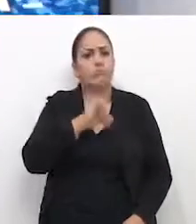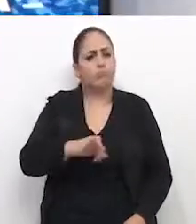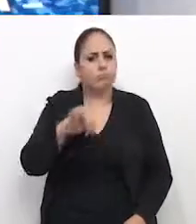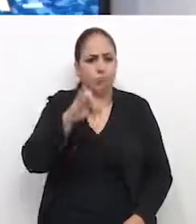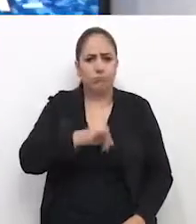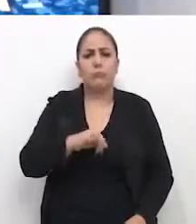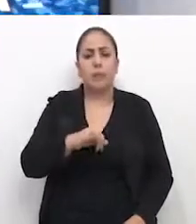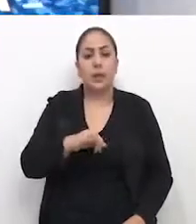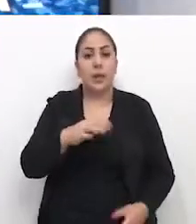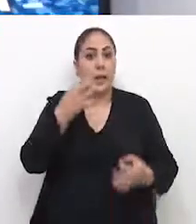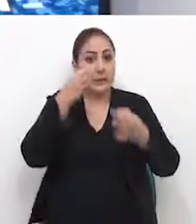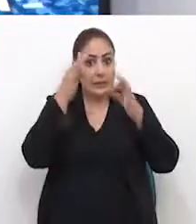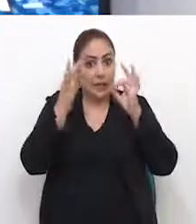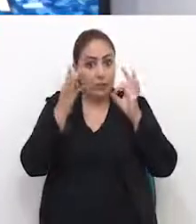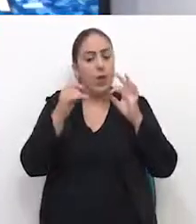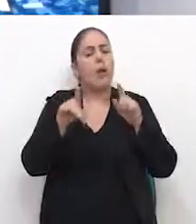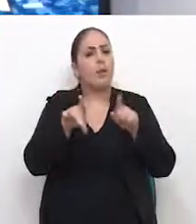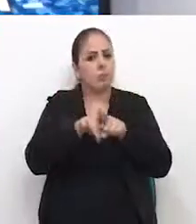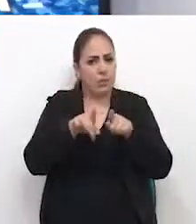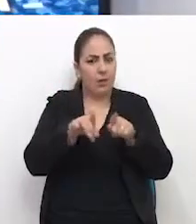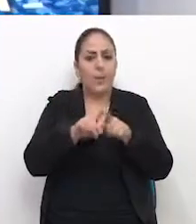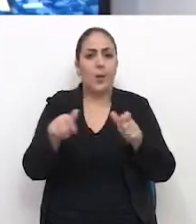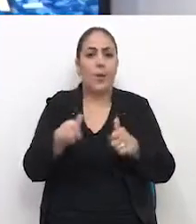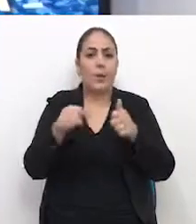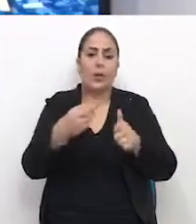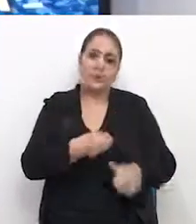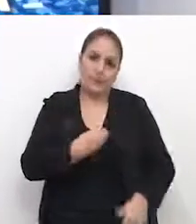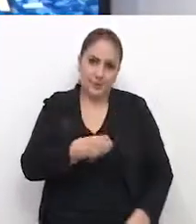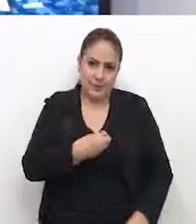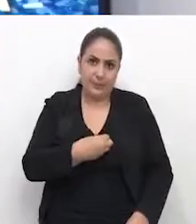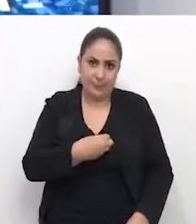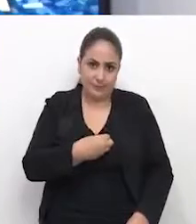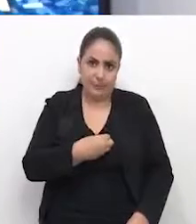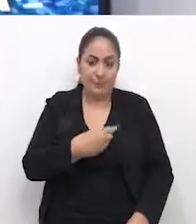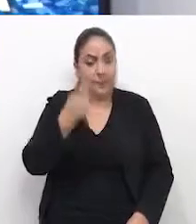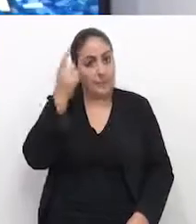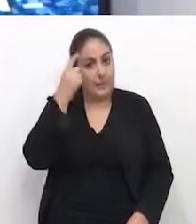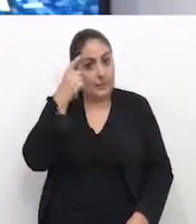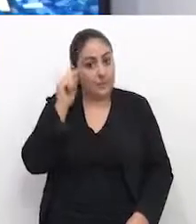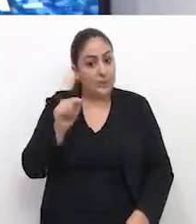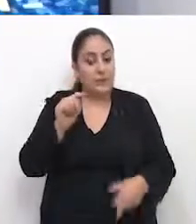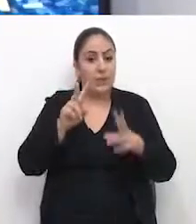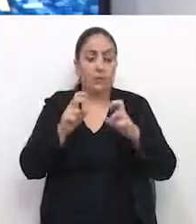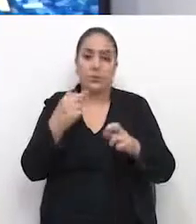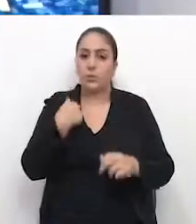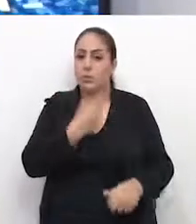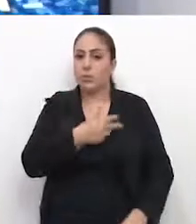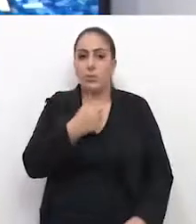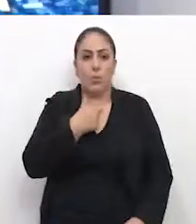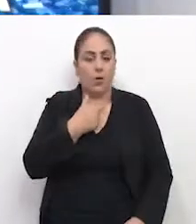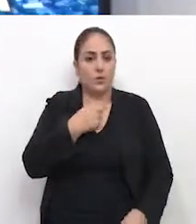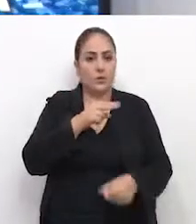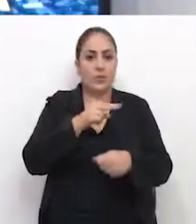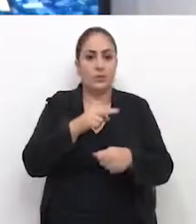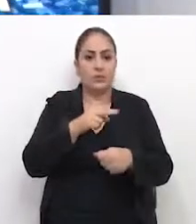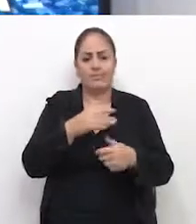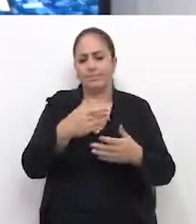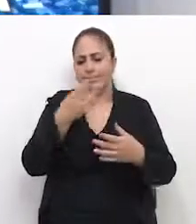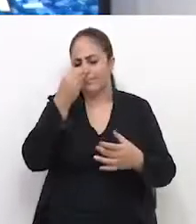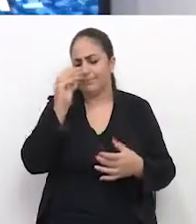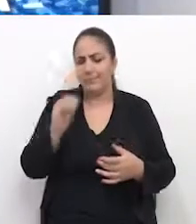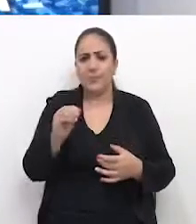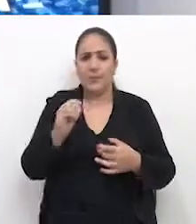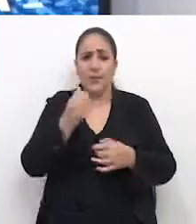muito importante, tanto para a estética quanto para a qualidade de vida. Pensando nisso, não podemos descuidar